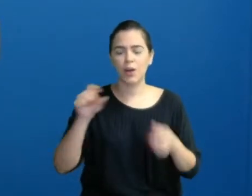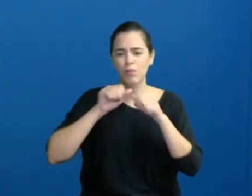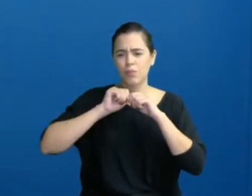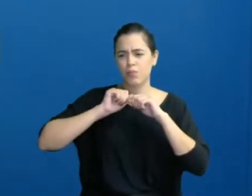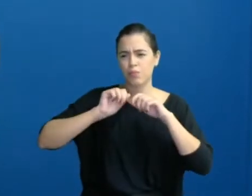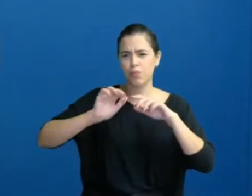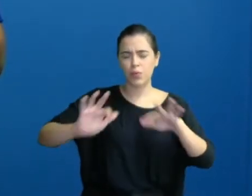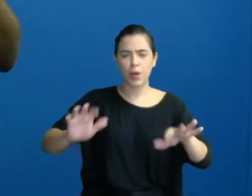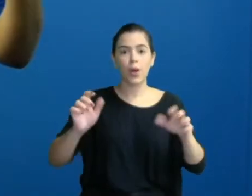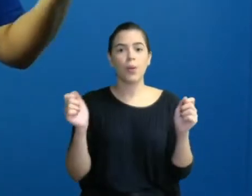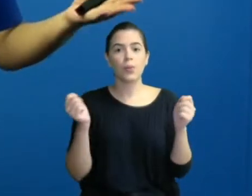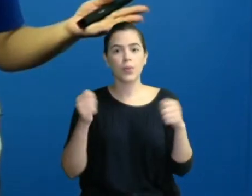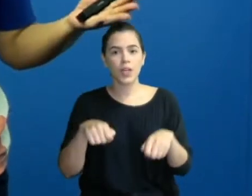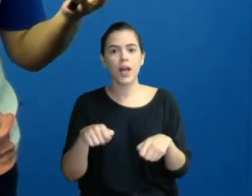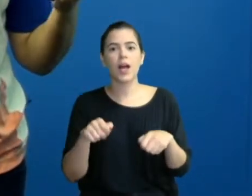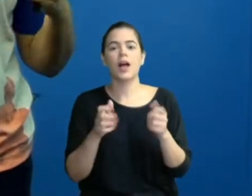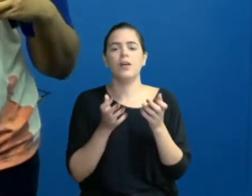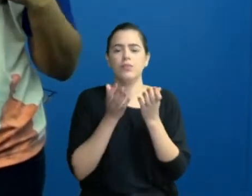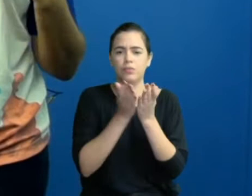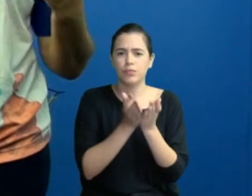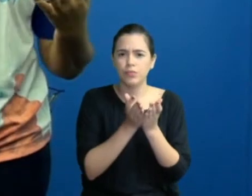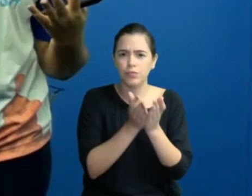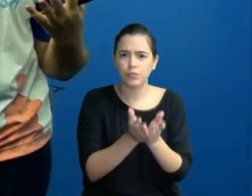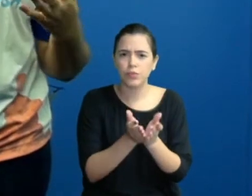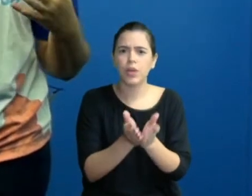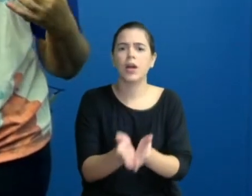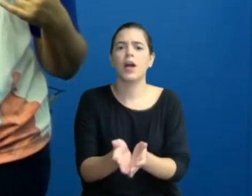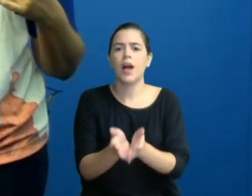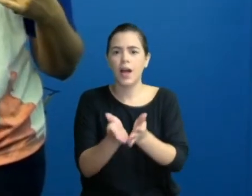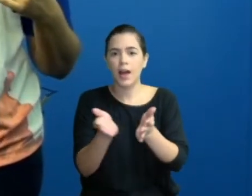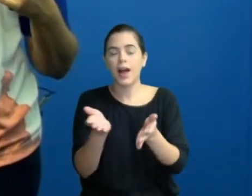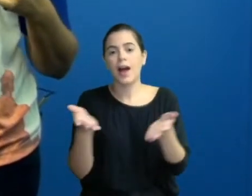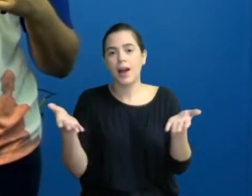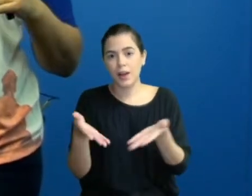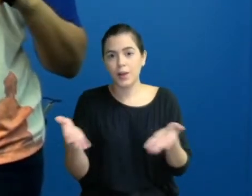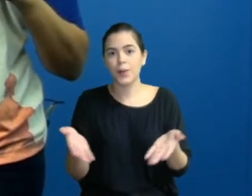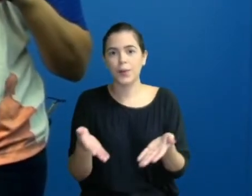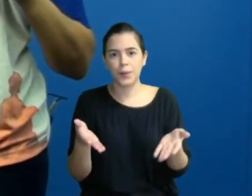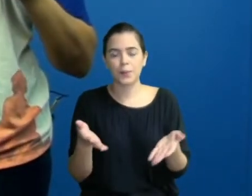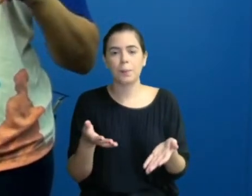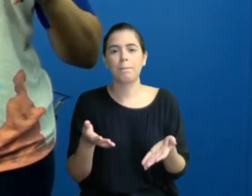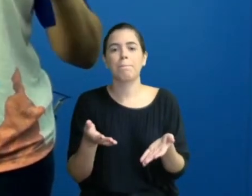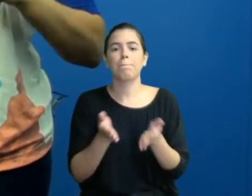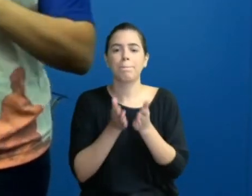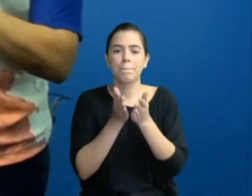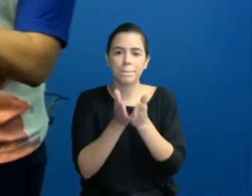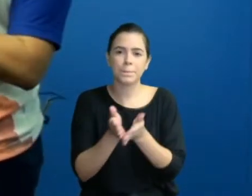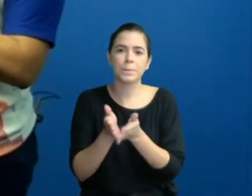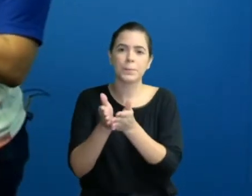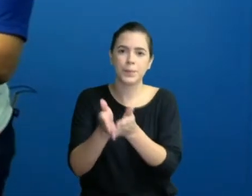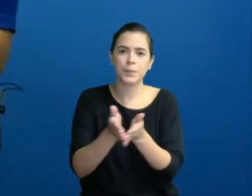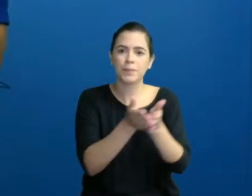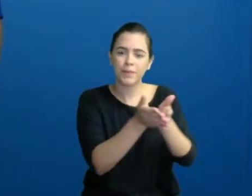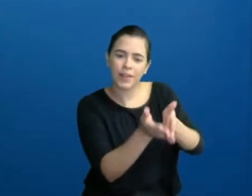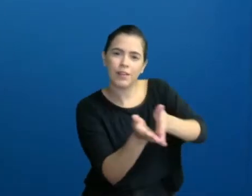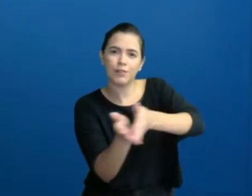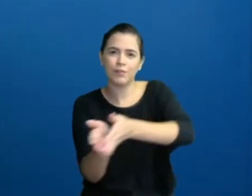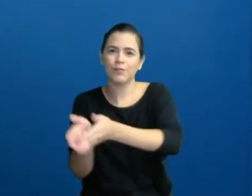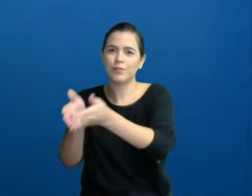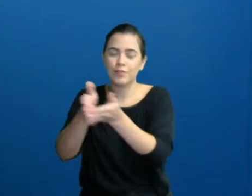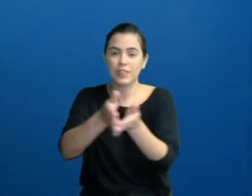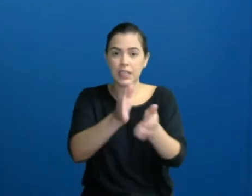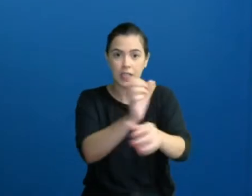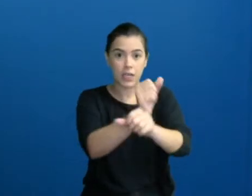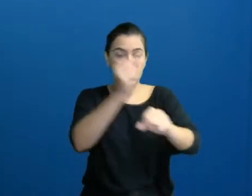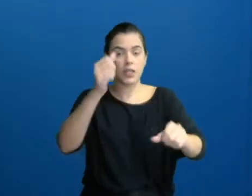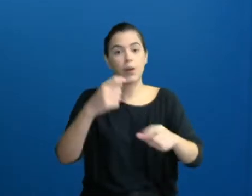a possibilidade de andar, de fazer esse transporte em barco, né? Assim, esse caminhar por barco nessas grandes embarcações, porque logo